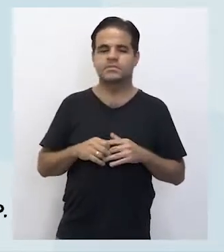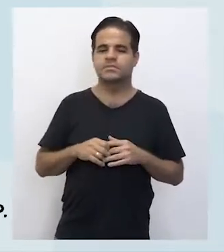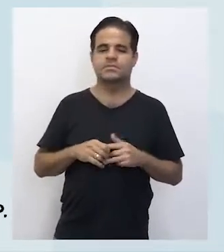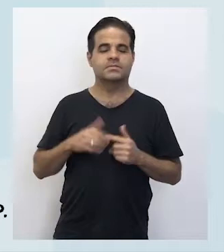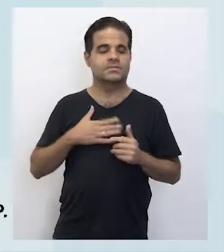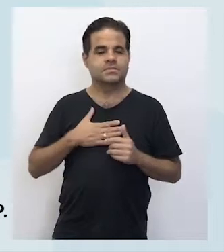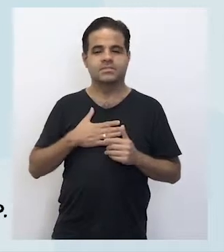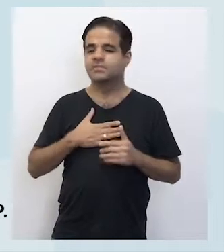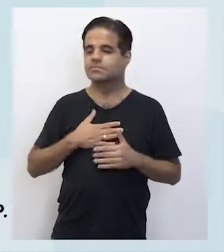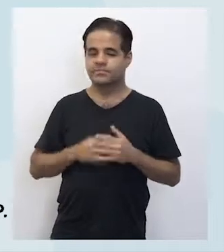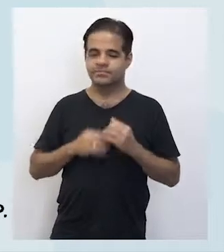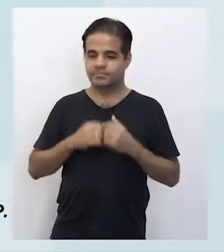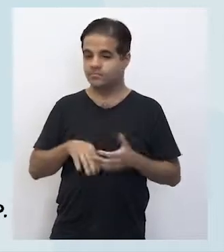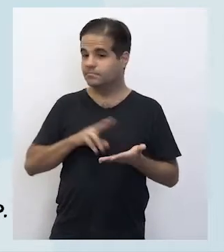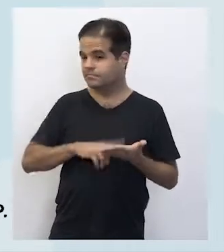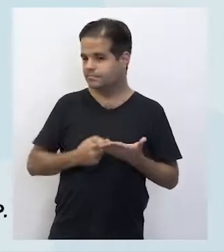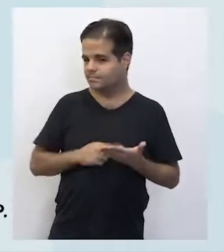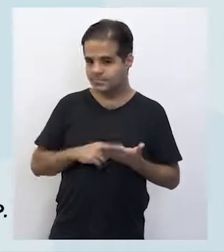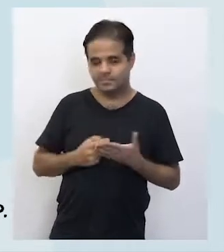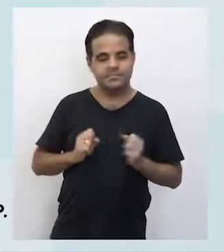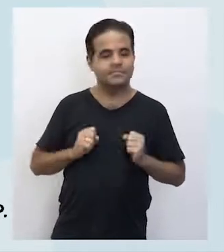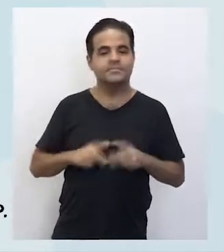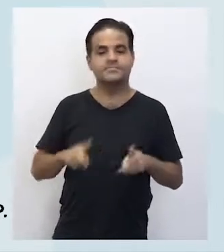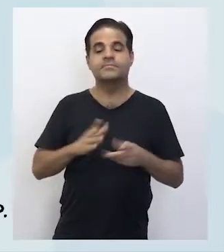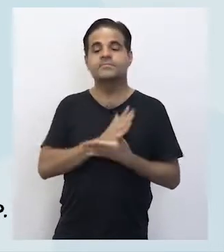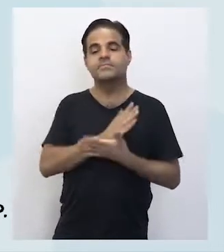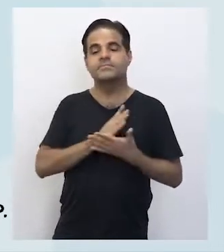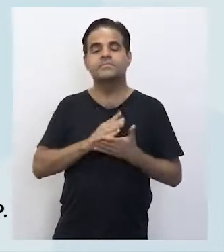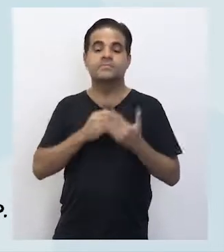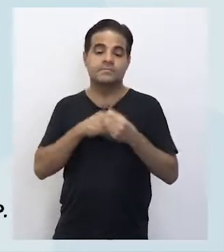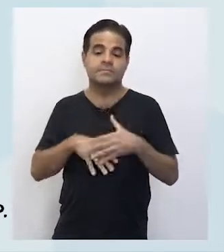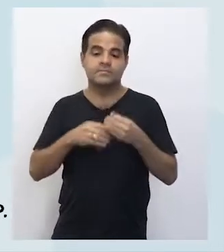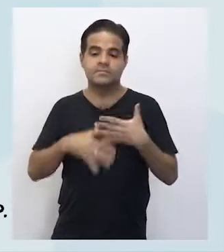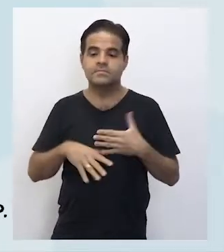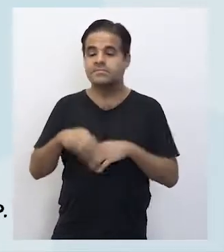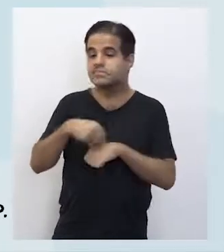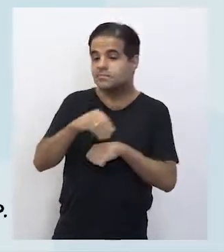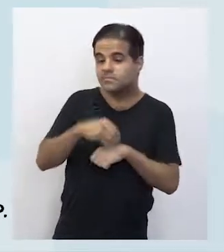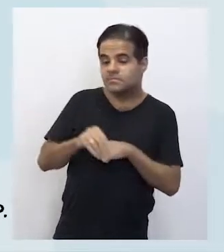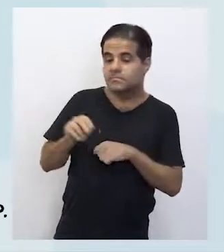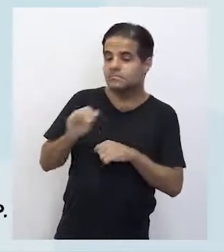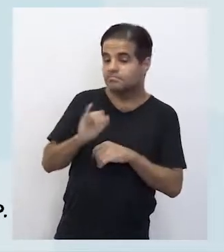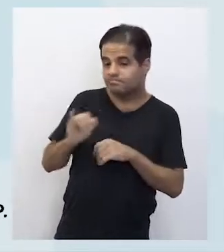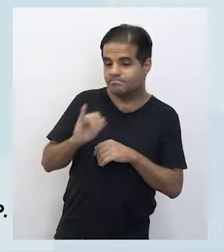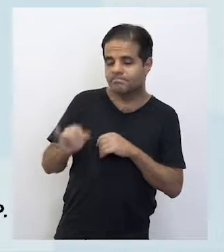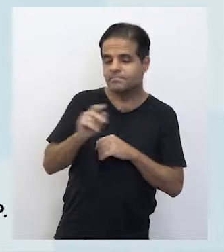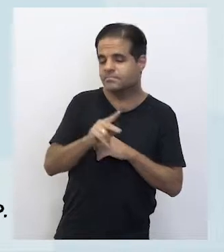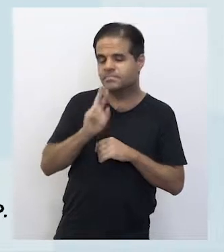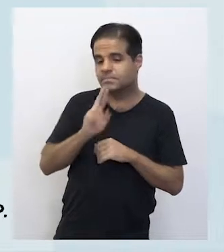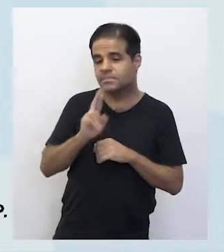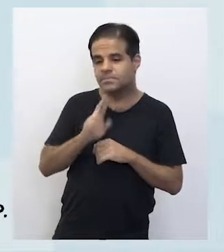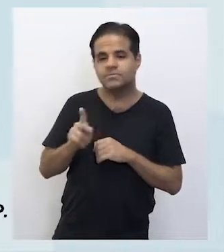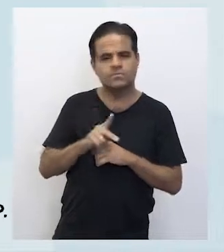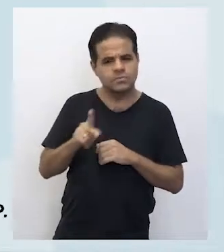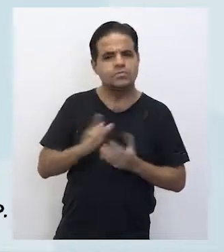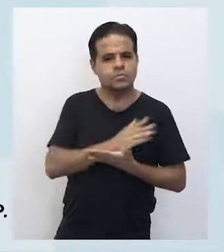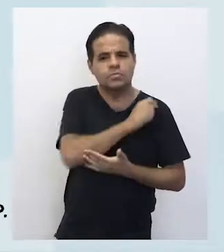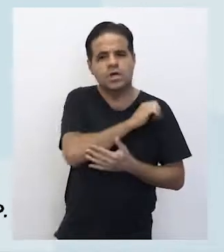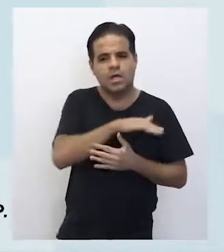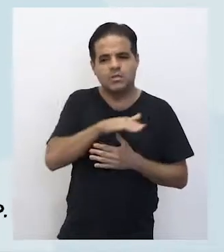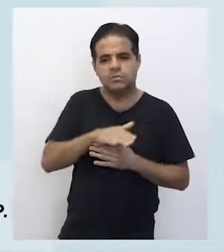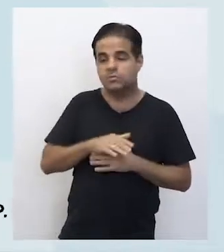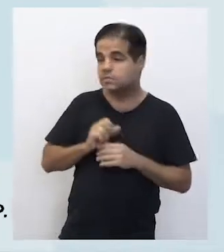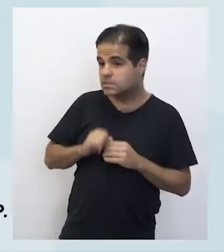chat. Little chat para não ter interpretação. Ok. Os alunos estão no chatinho, eles estão passando aí a resposta dos professores. Então. Isso, muito bem. Quem estiver